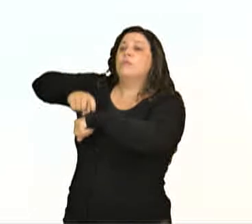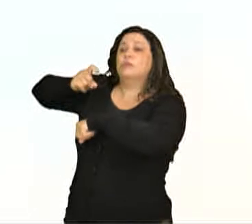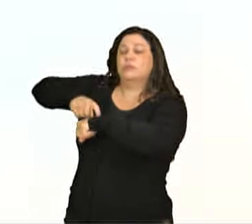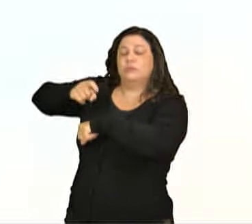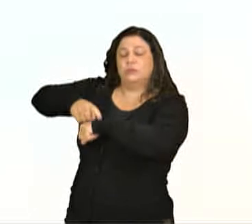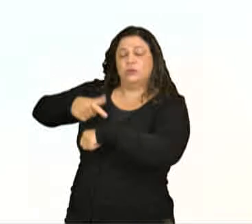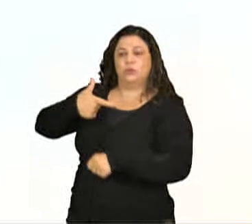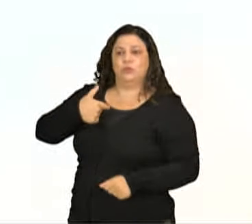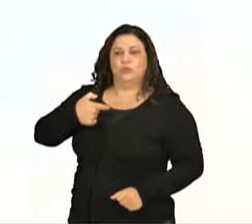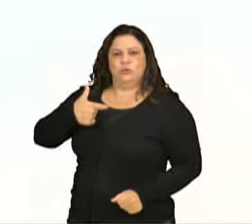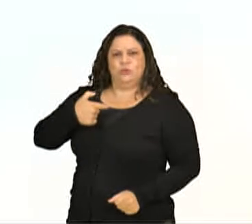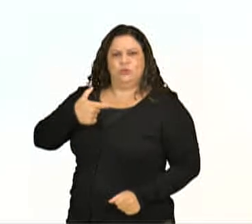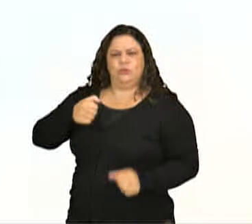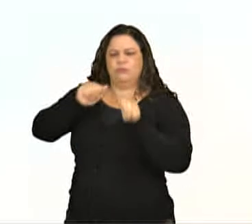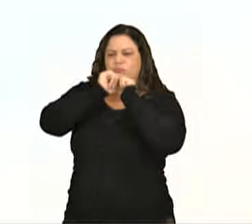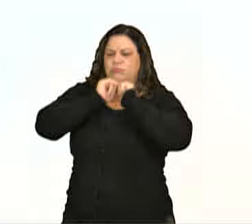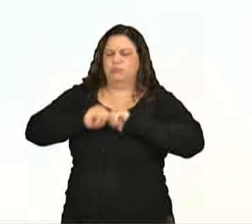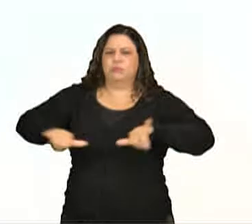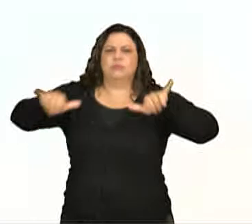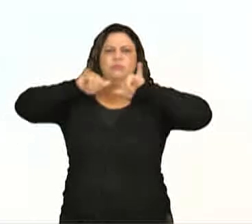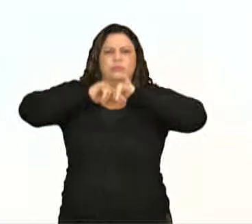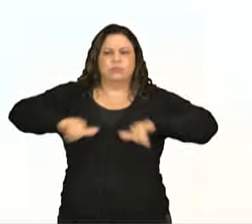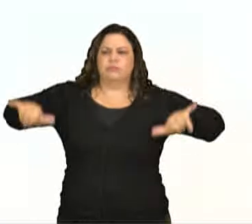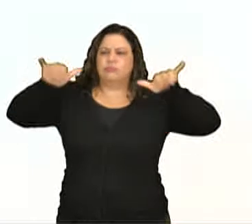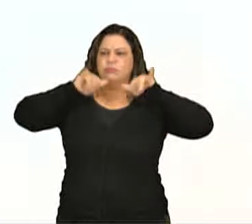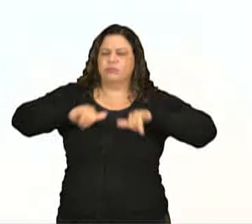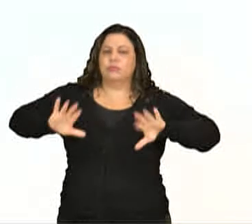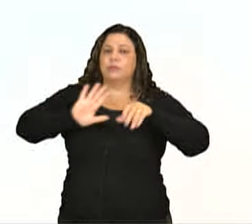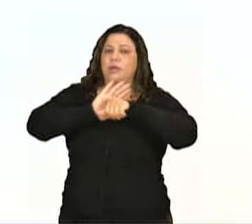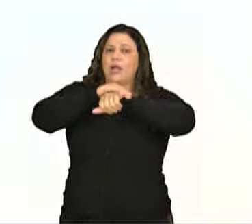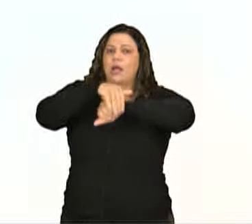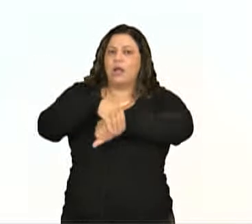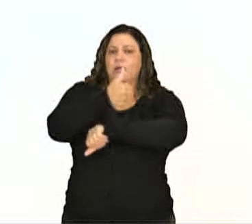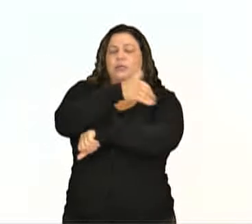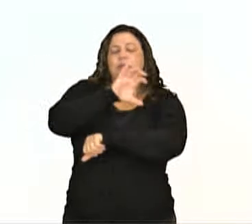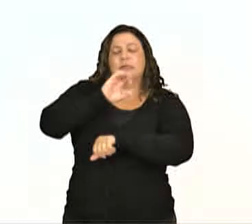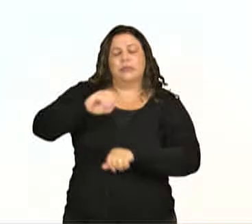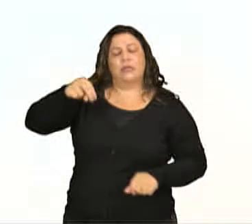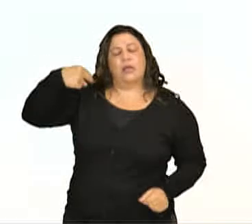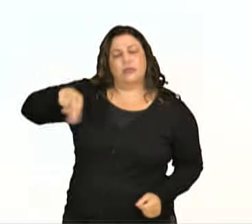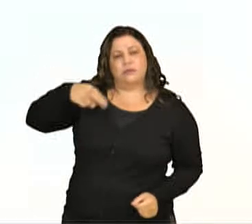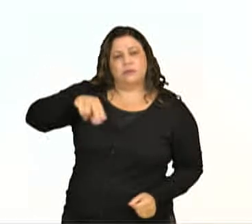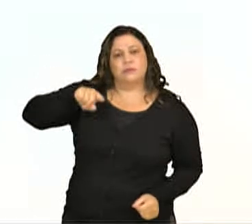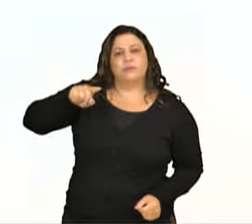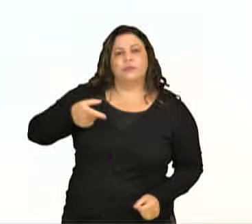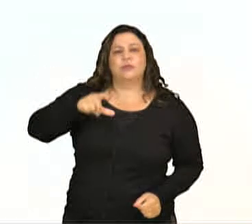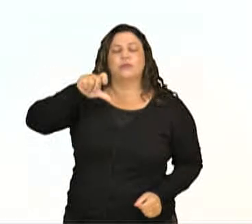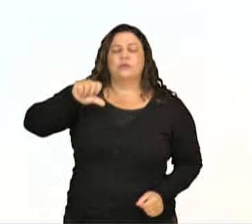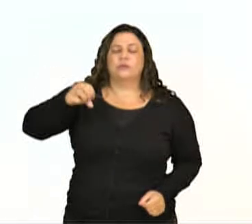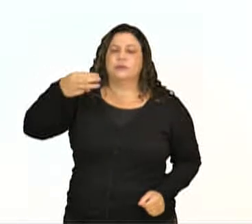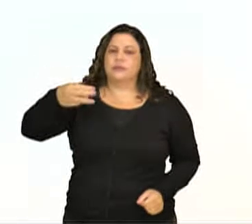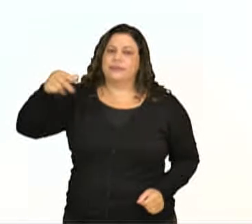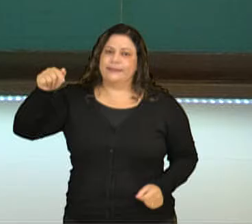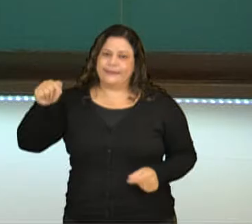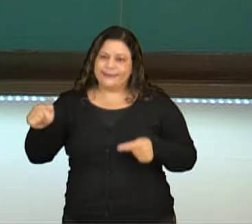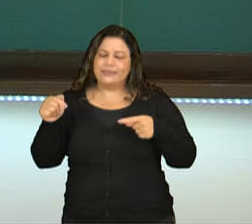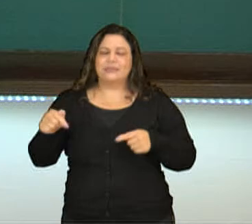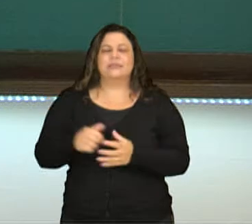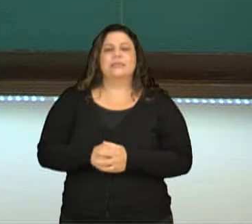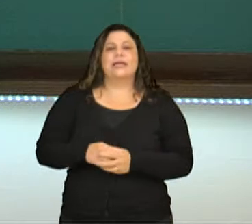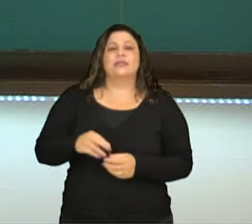Getúlio Vargas fazendo este anúncio na noite do dia 10 de novembro de 1937, em rede nacional de